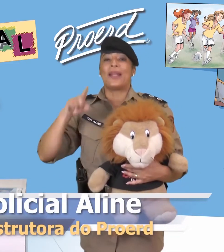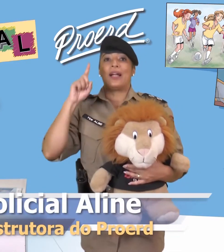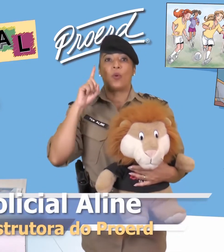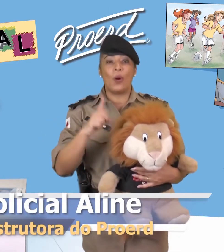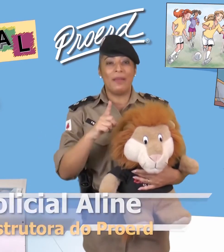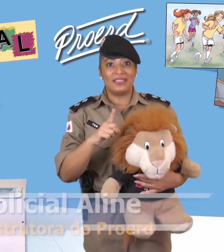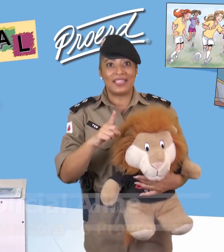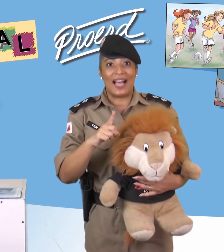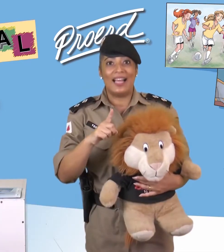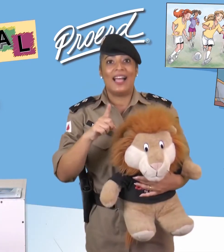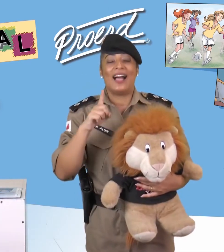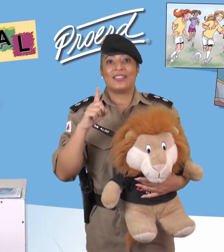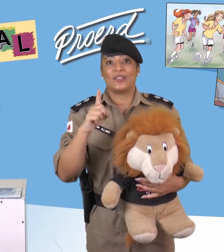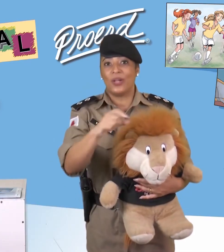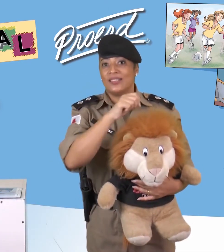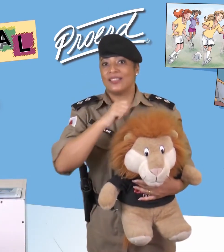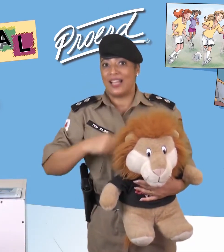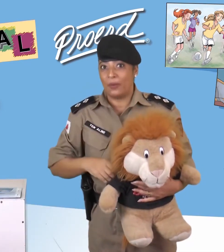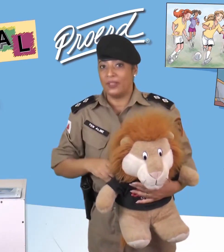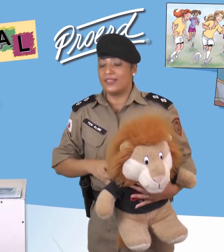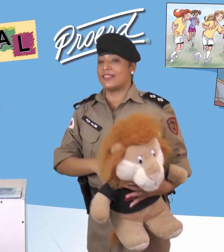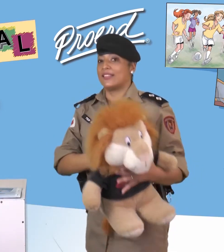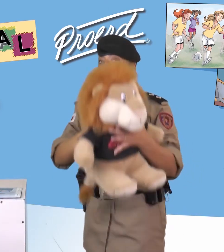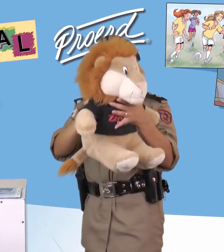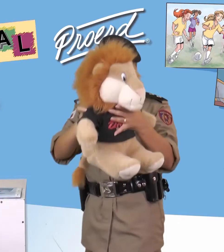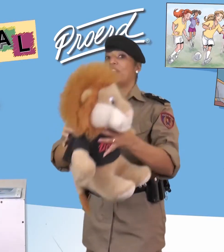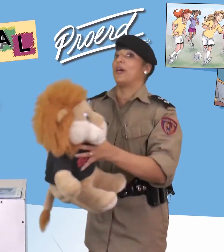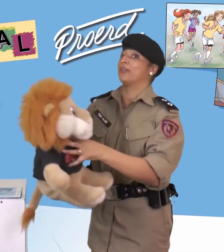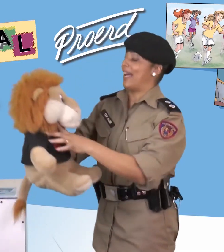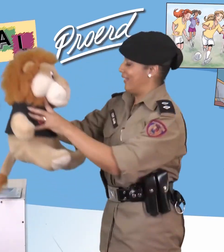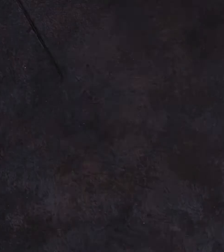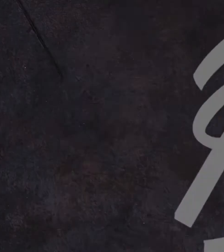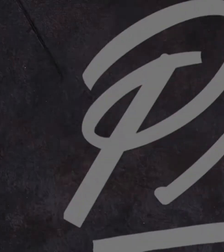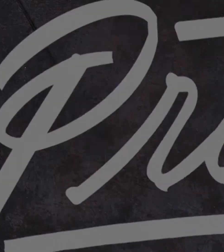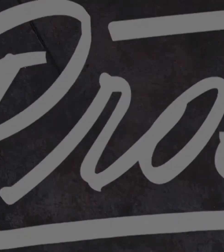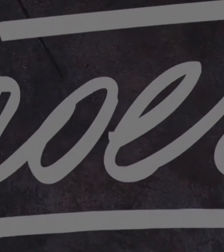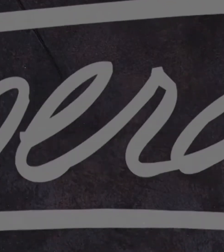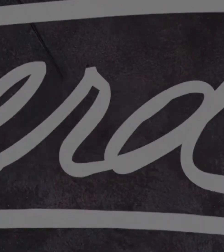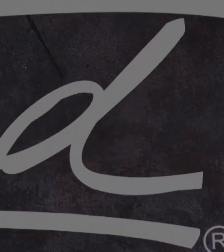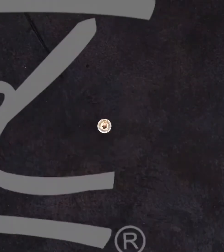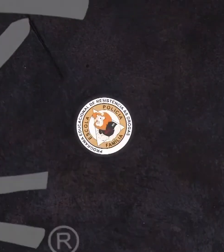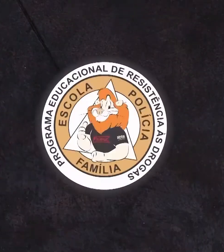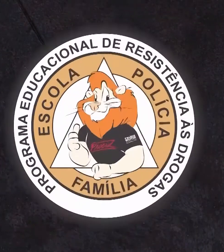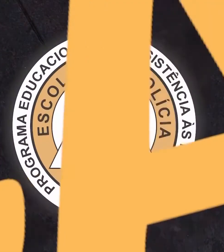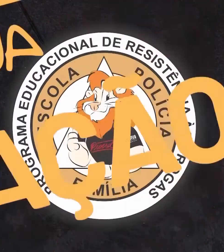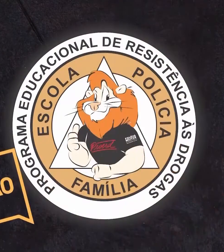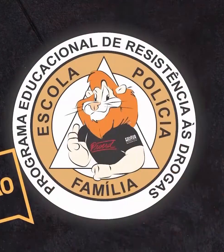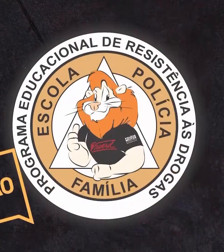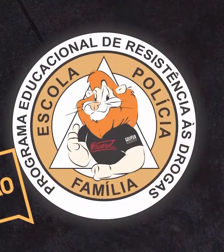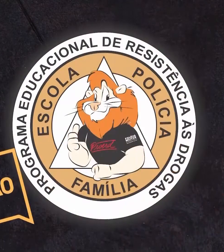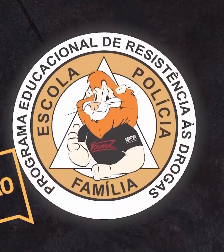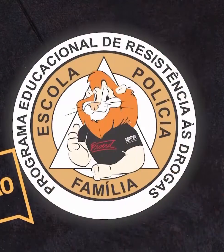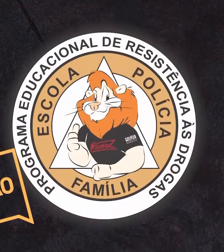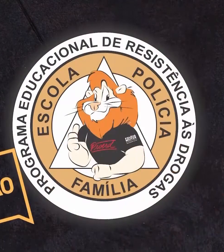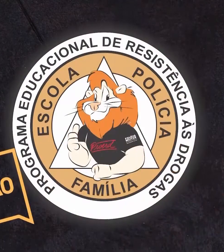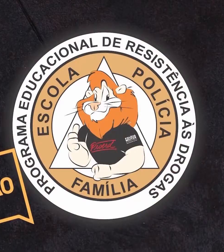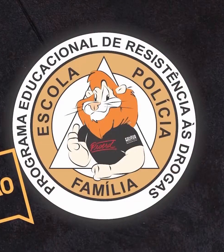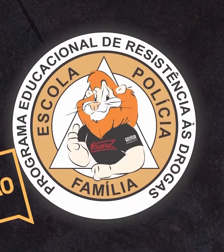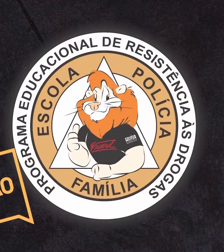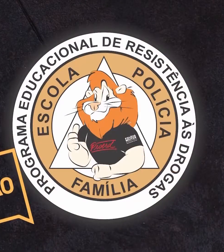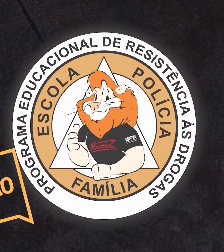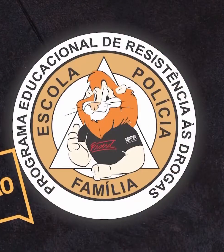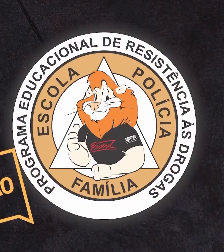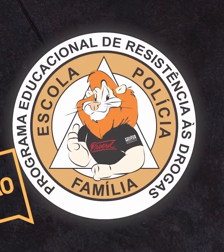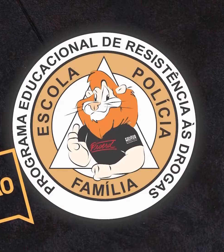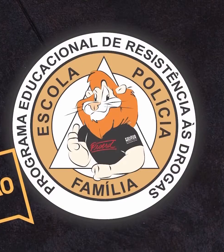com conteúdos interativos e disposição dos policiais militares os alunos continuam aprendendo sobre